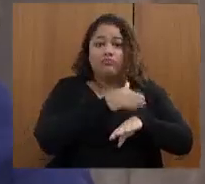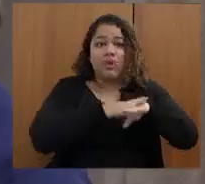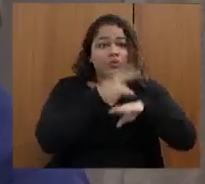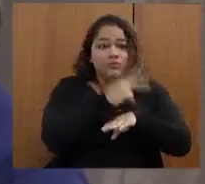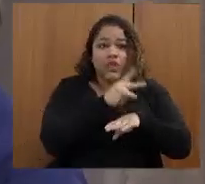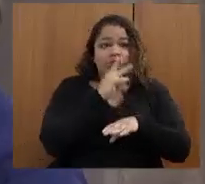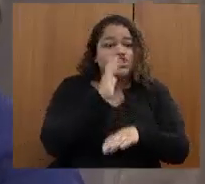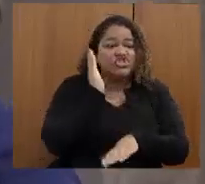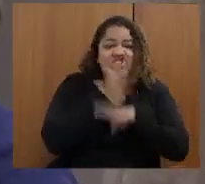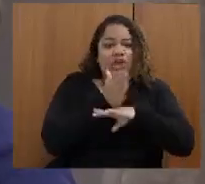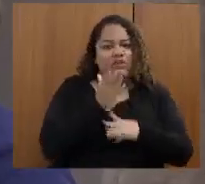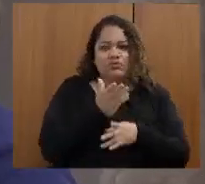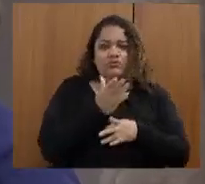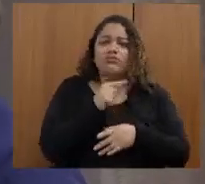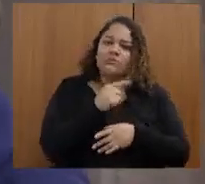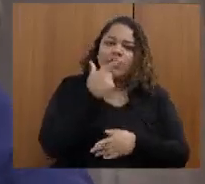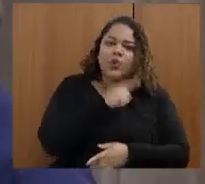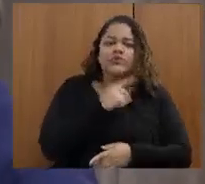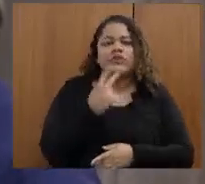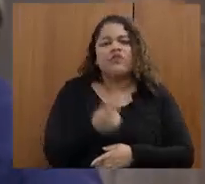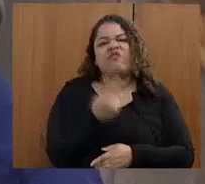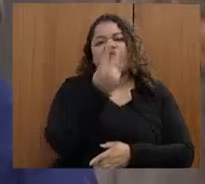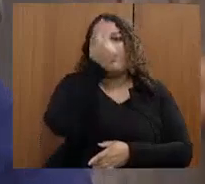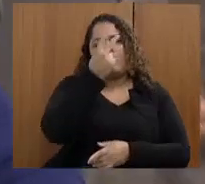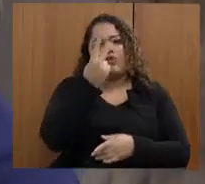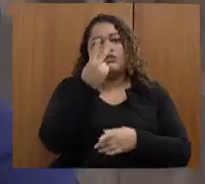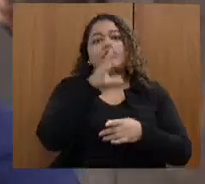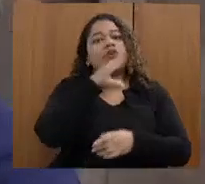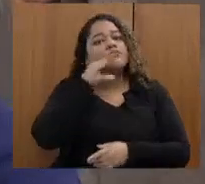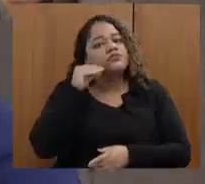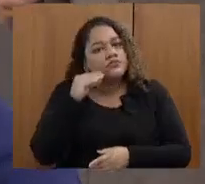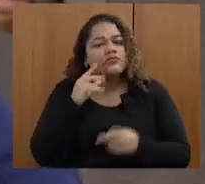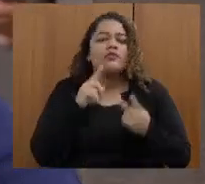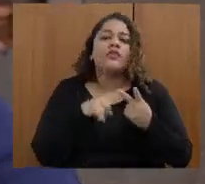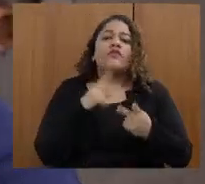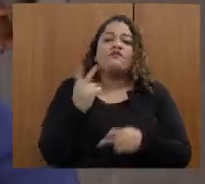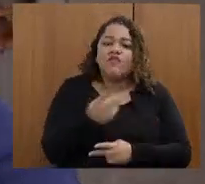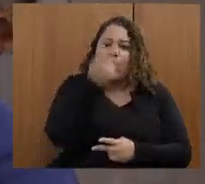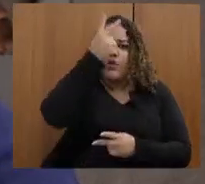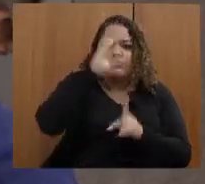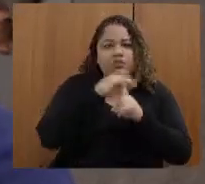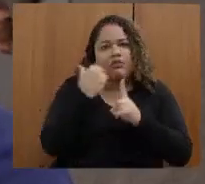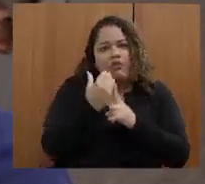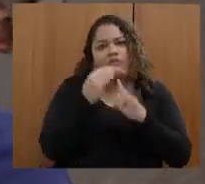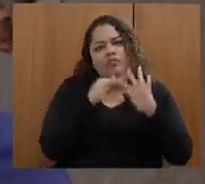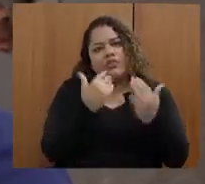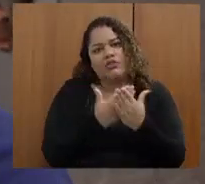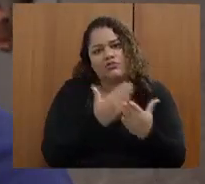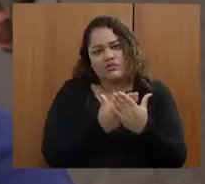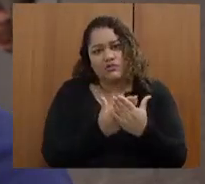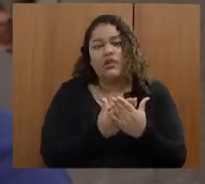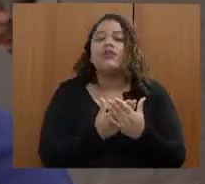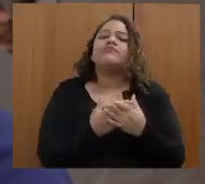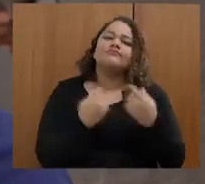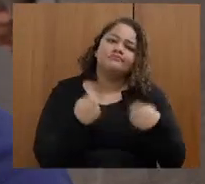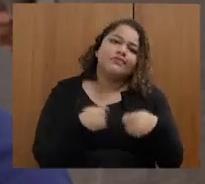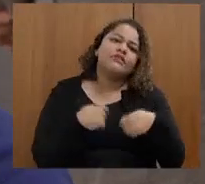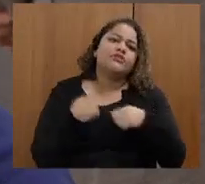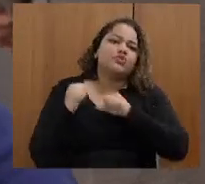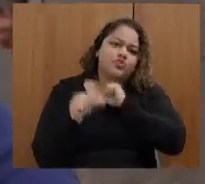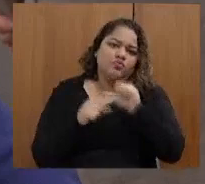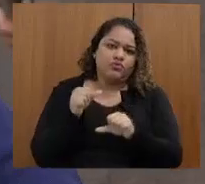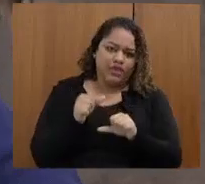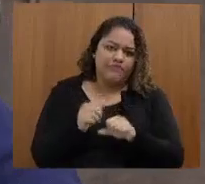para valorizar os servidores que eles estão para valorizar comunidade escolar que ele está era necessário fazer essa mudança